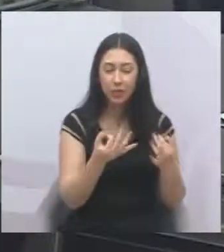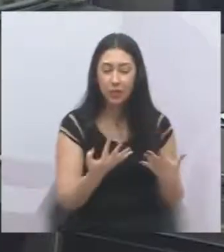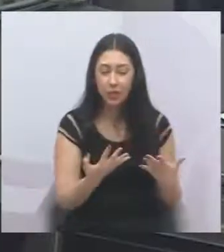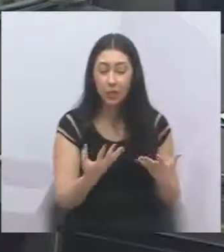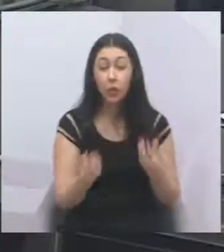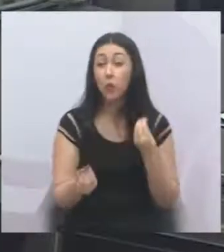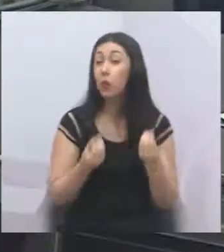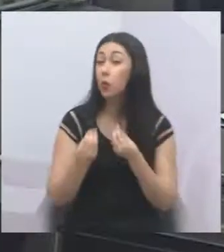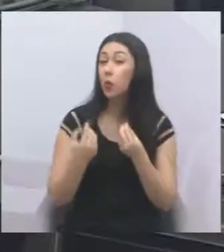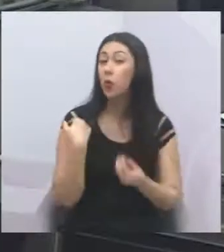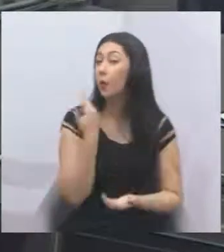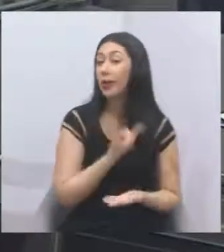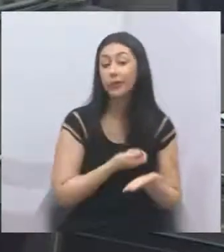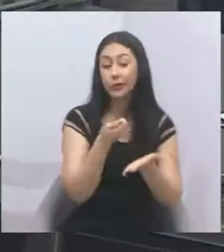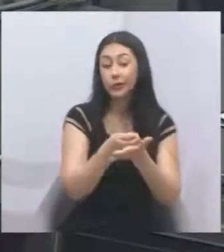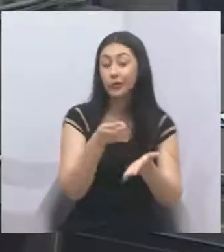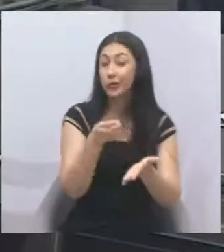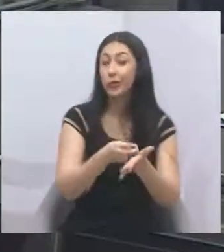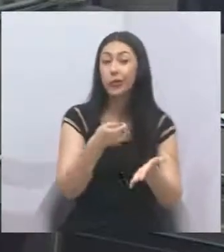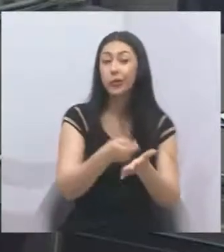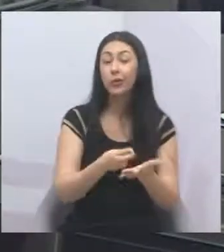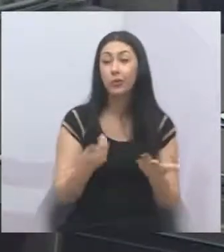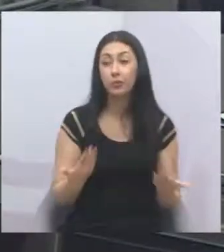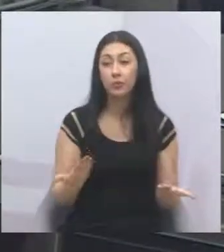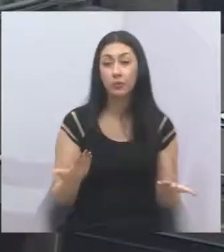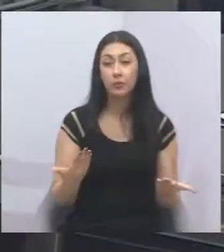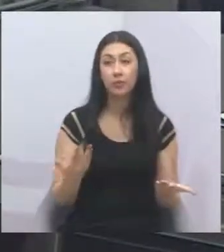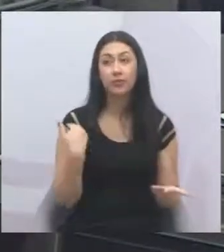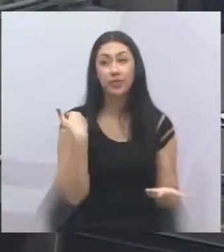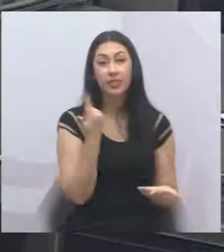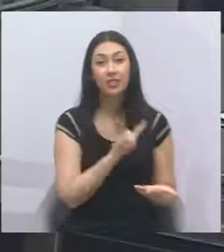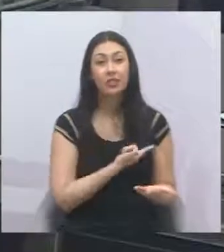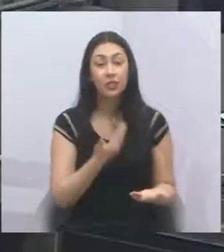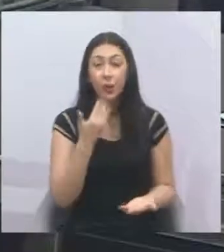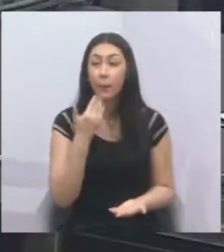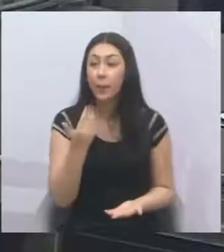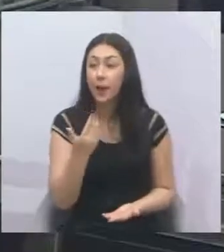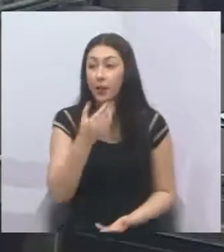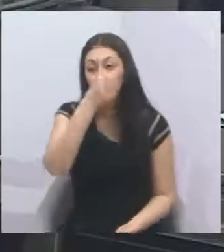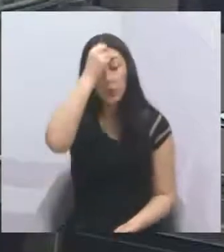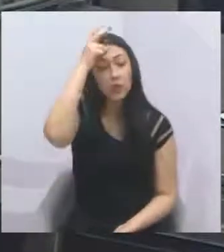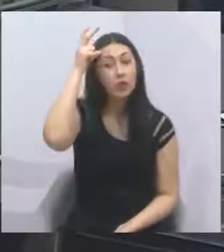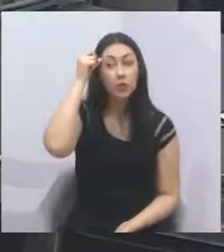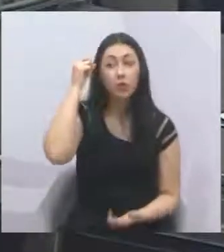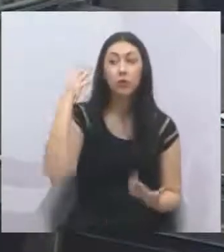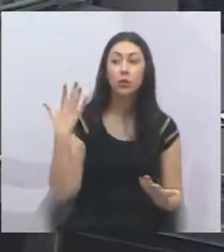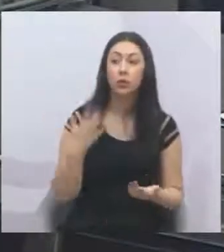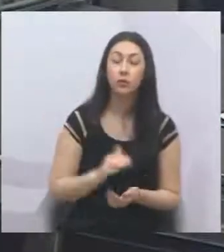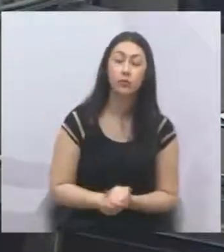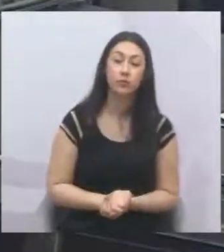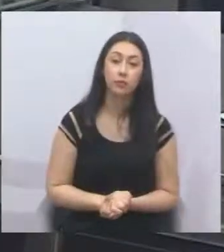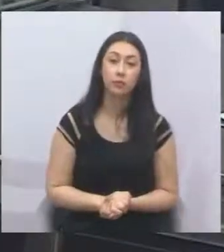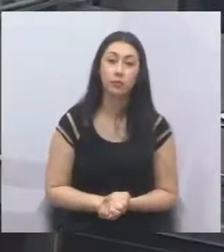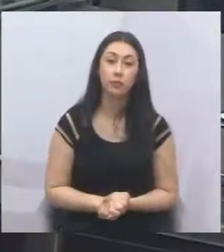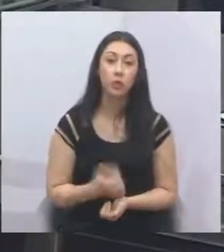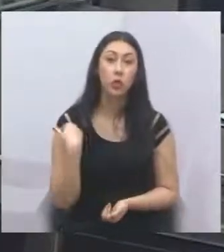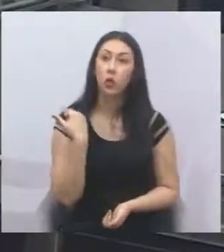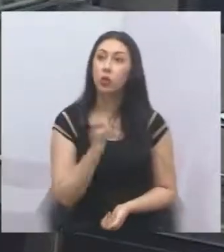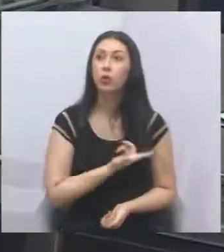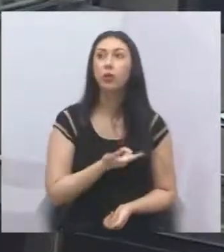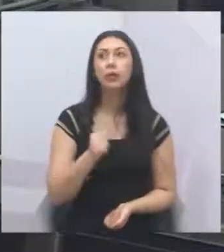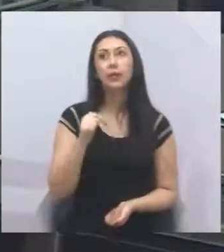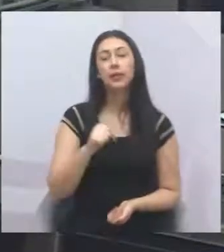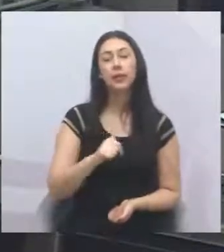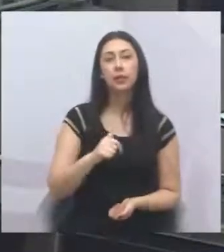cobrança de forma coerente, a gente solicita para a prefeitura. Esse é o papel do vereador. Nós não estamos